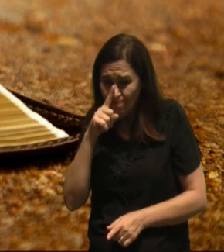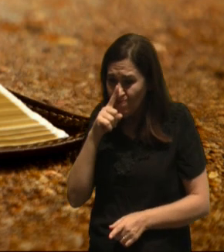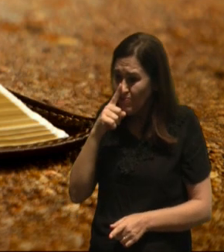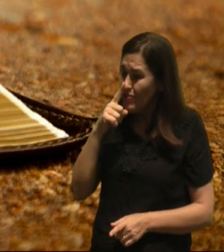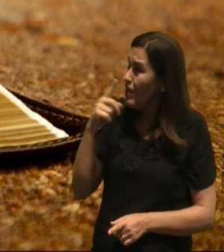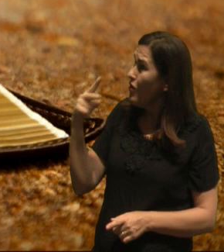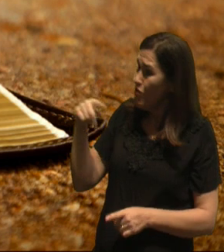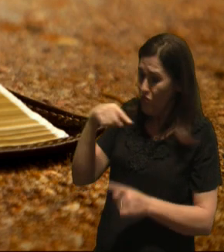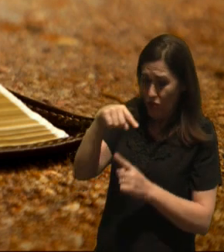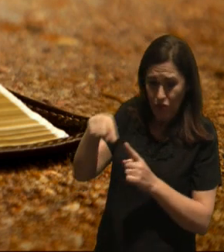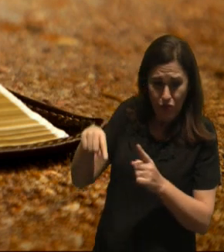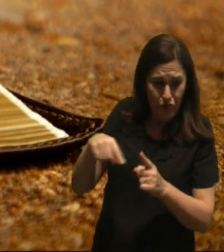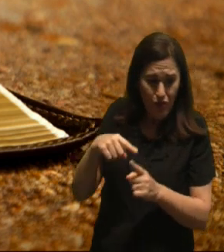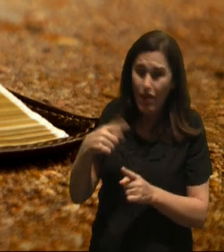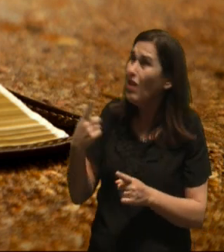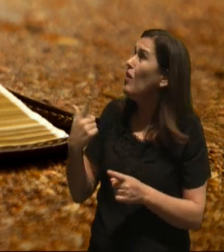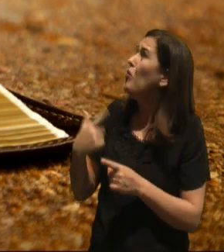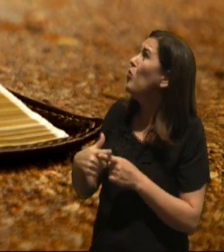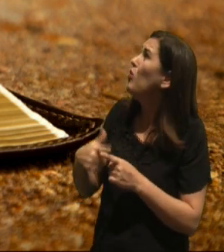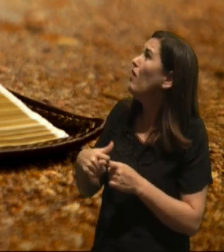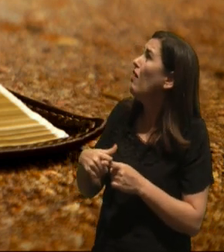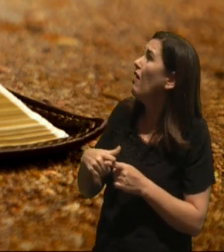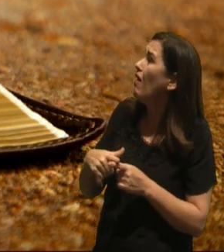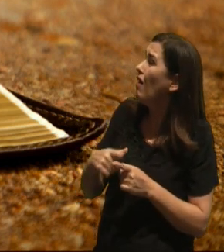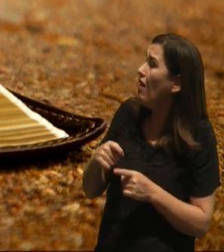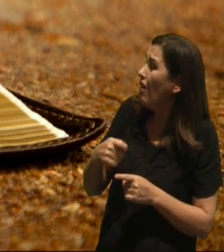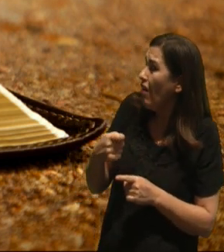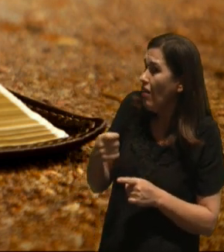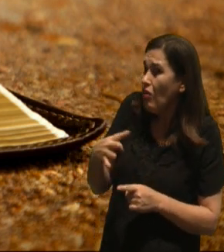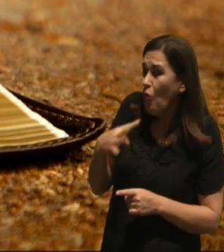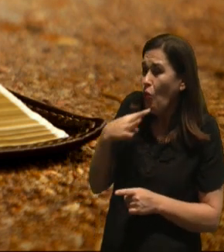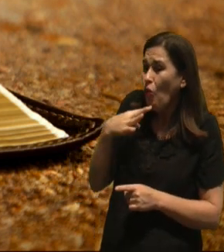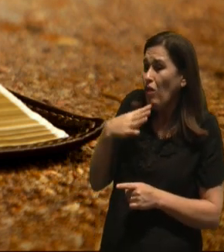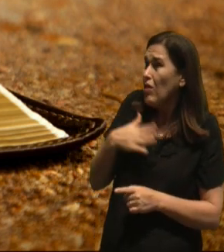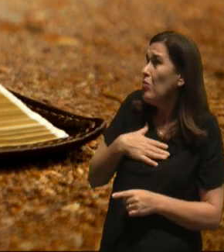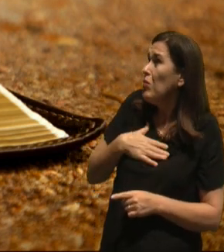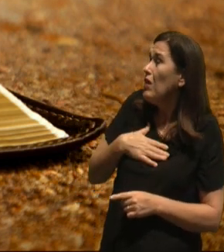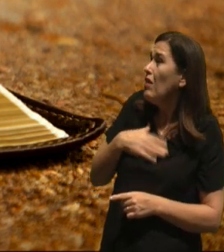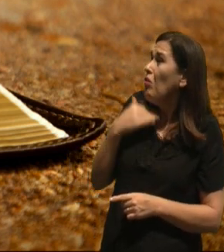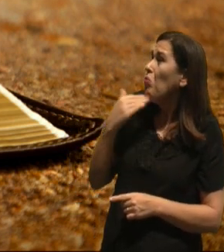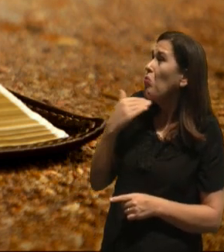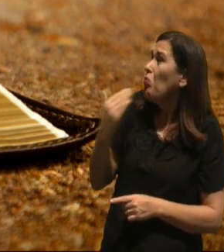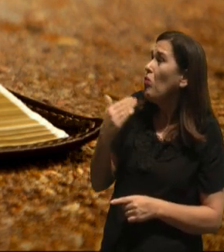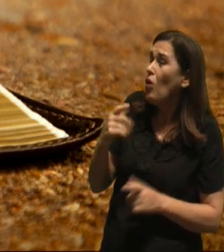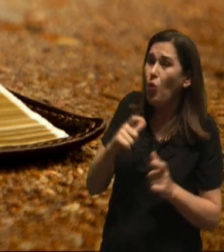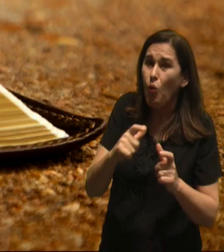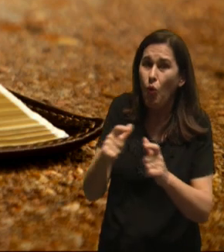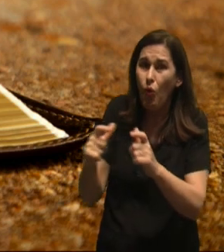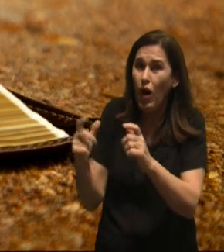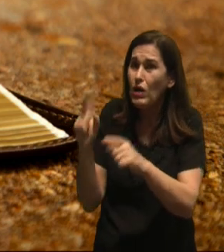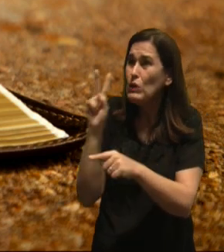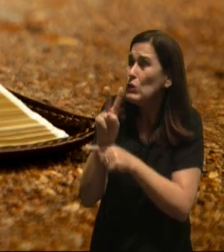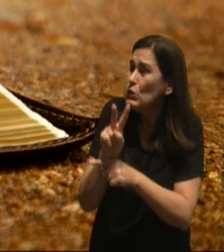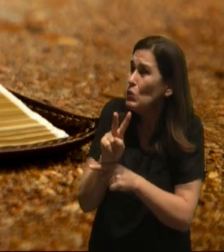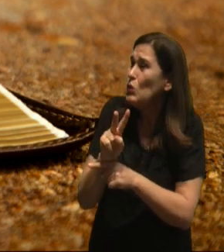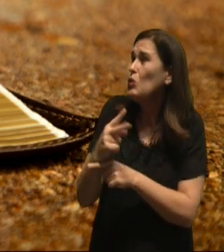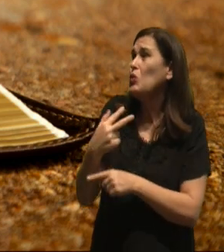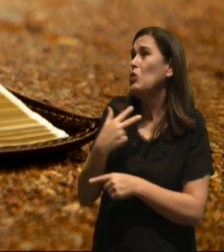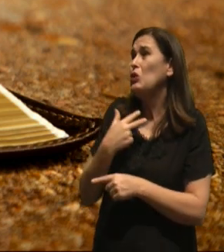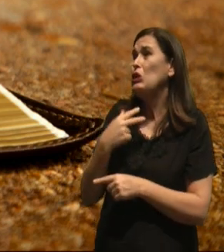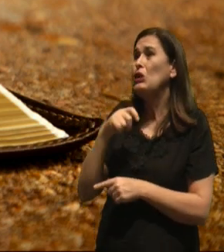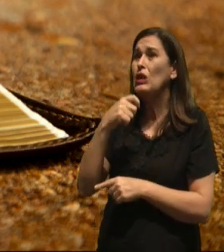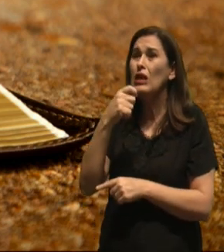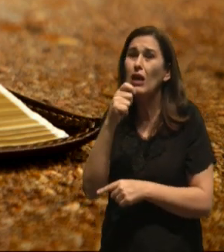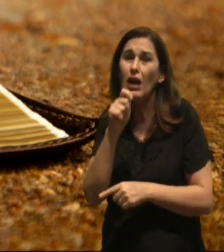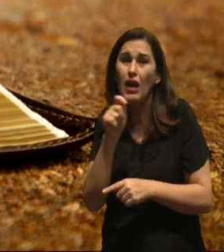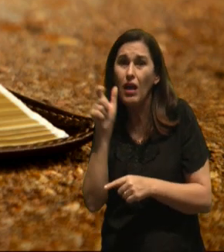minha direita e vê, pois não há quem me reconheça, nem lugar de refúgio, ninguém que por